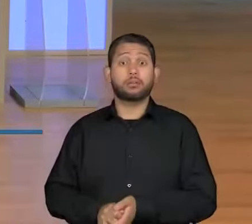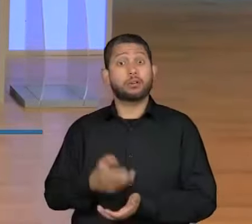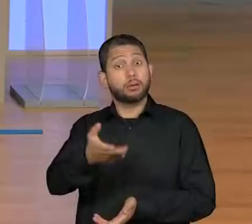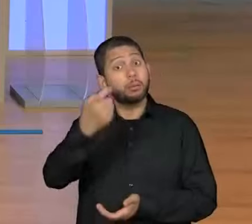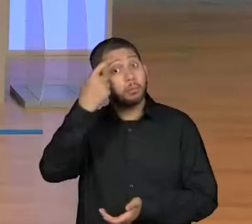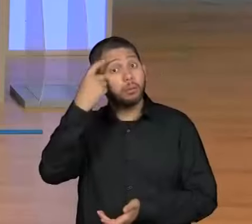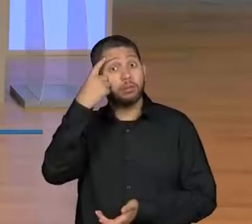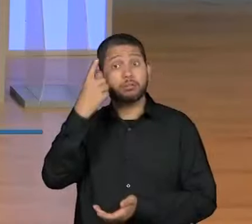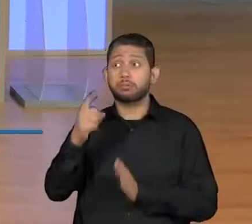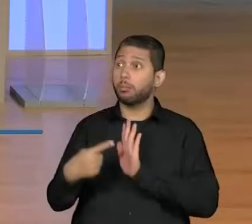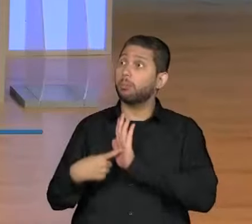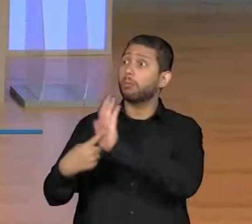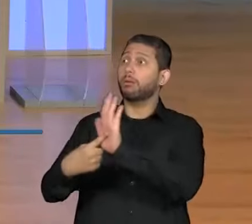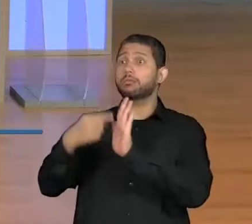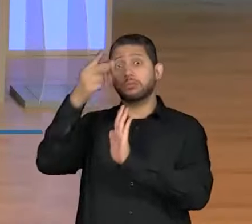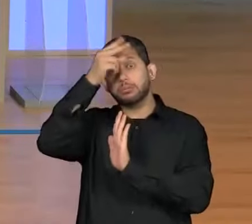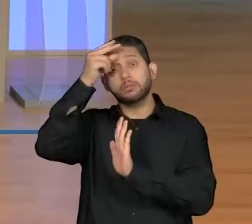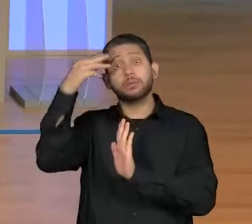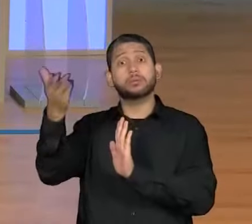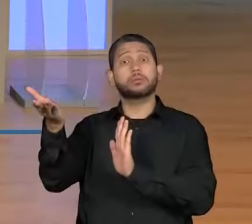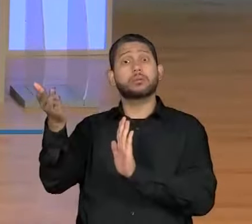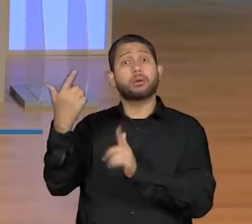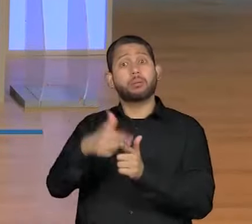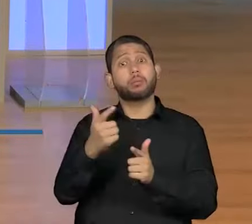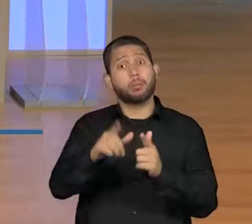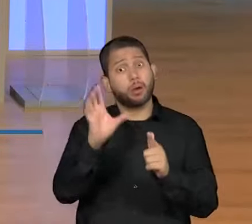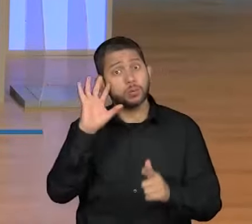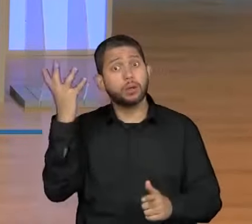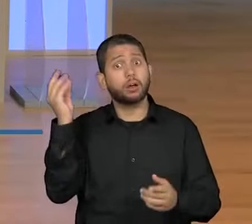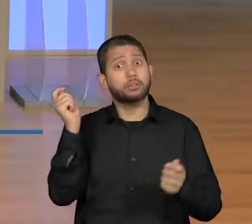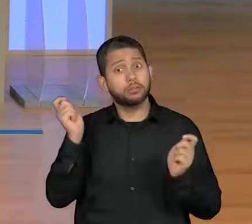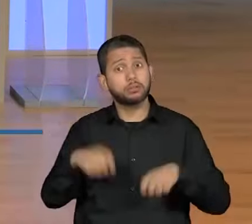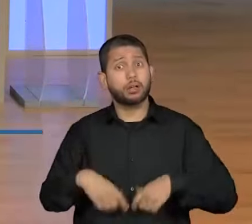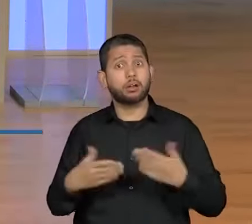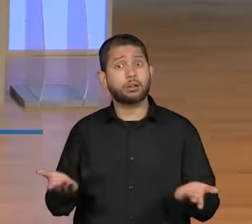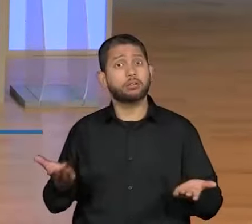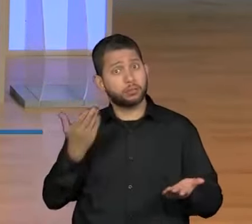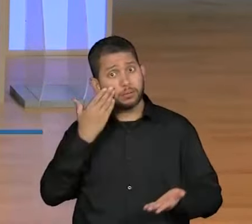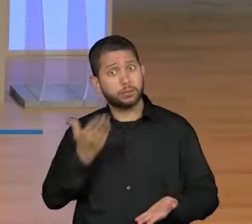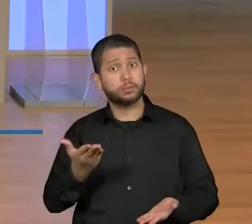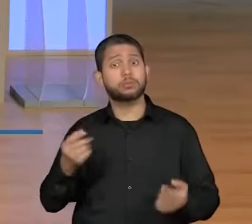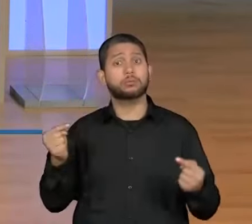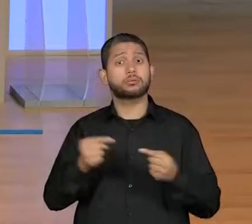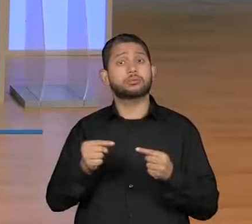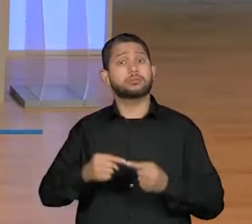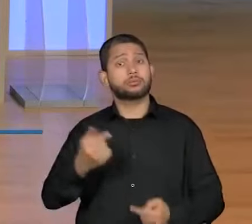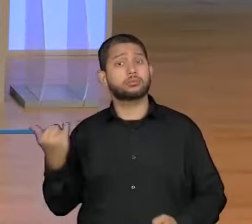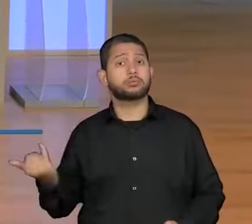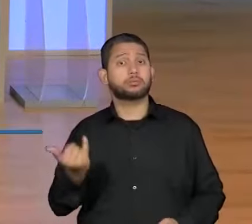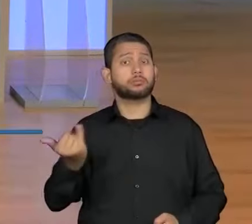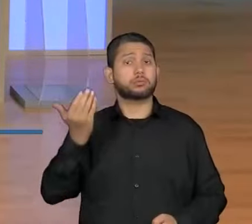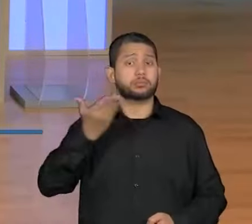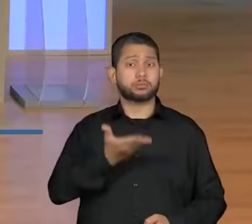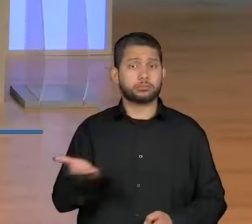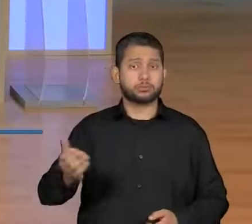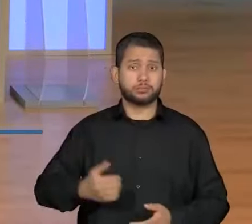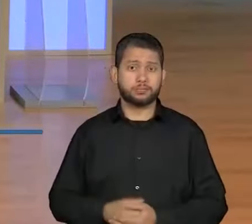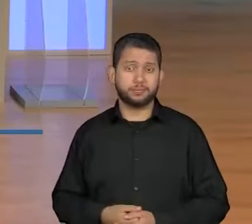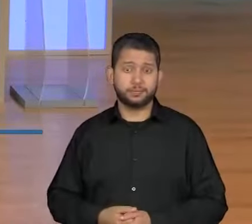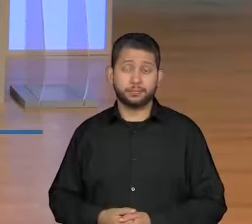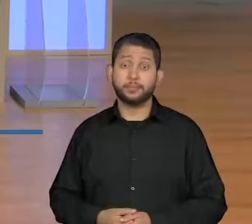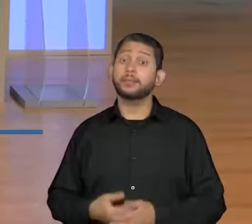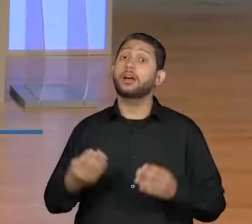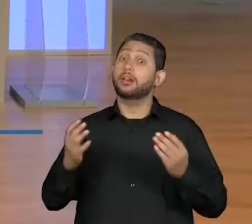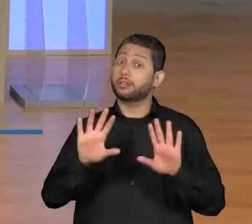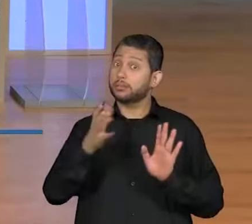responsáveis, a prefeitura acata e o problema é resolvido? Olha que importante aí, não é? Lembrando de colocar as